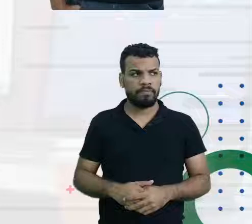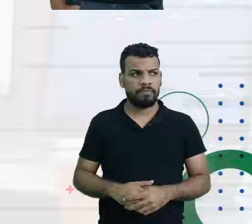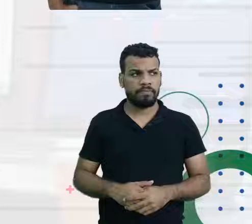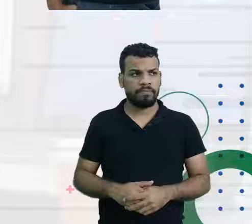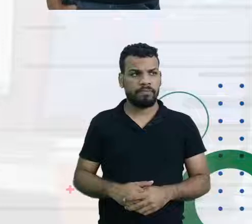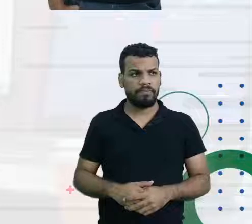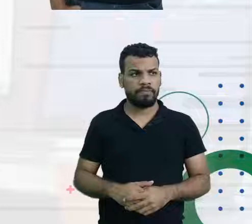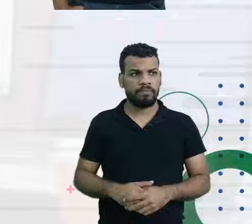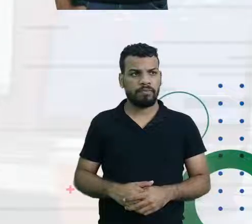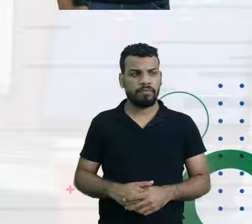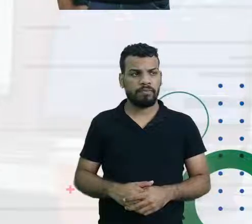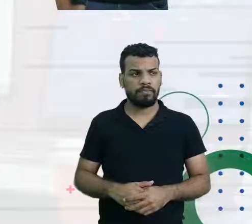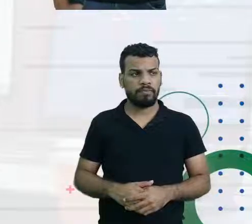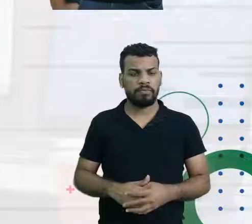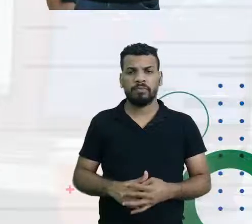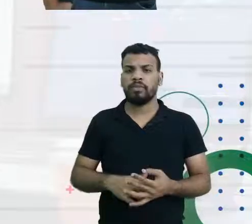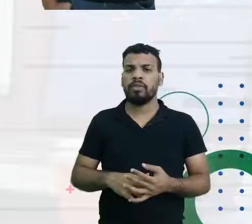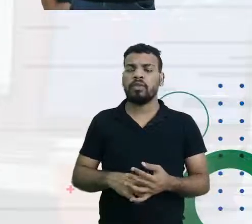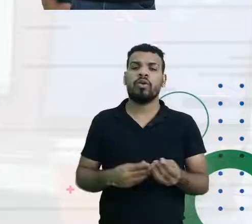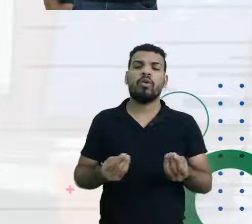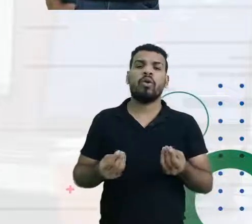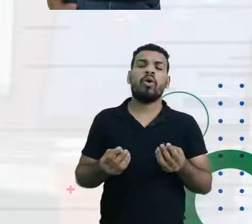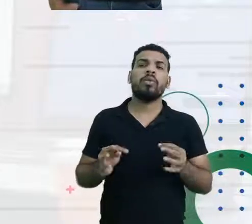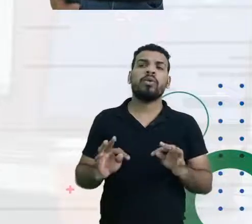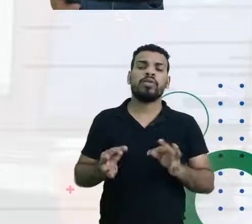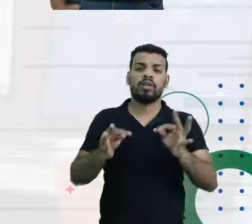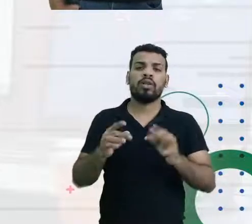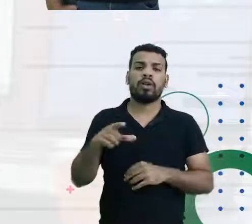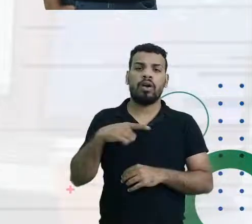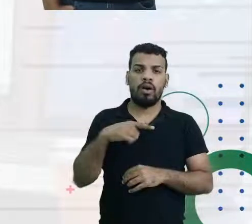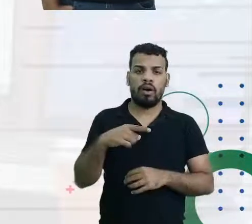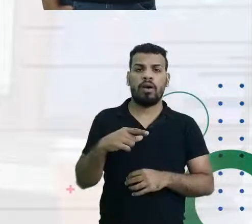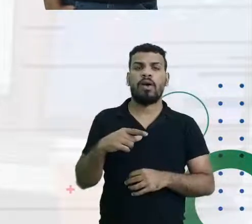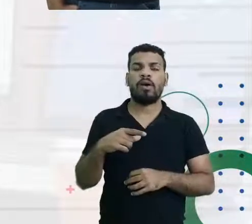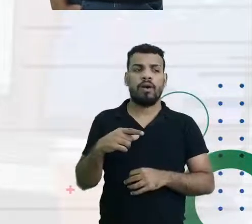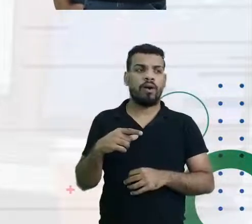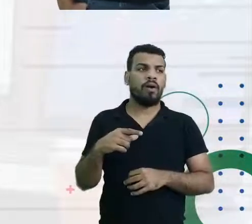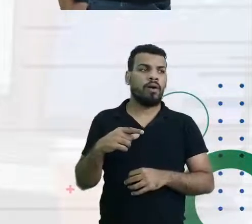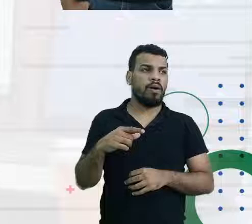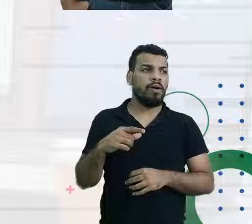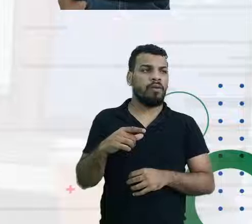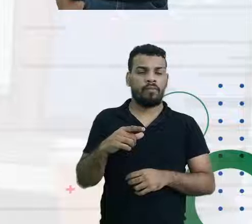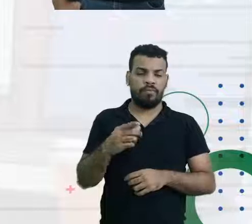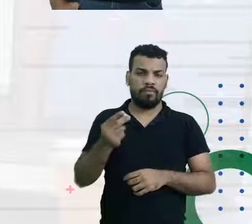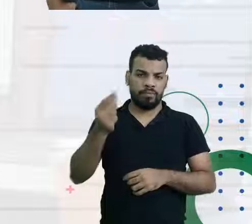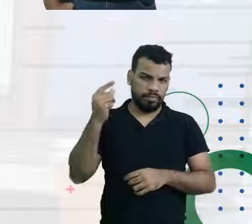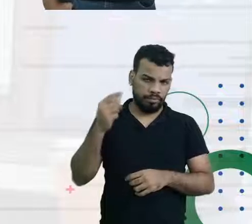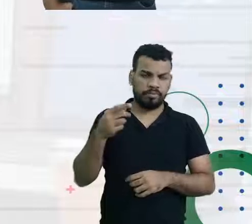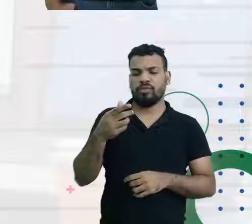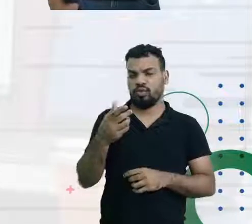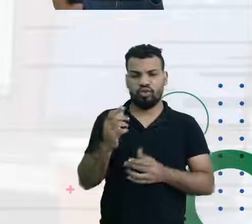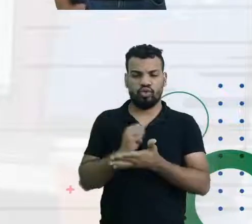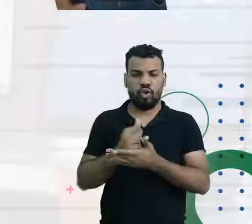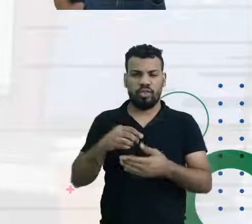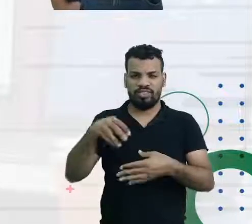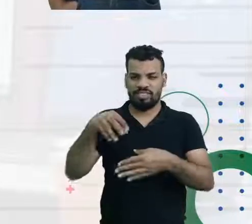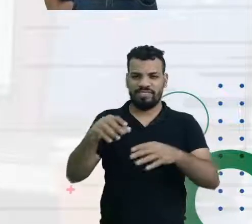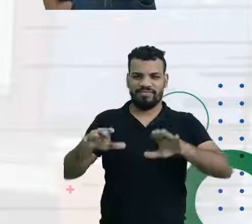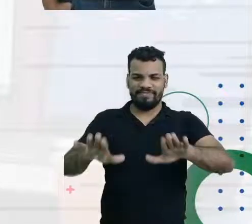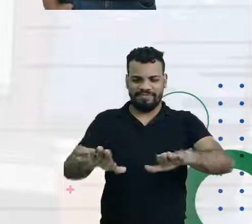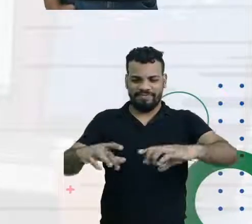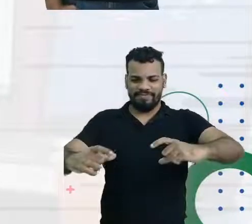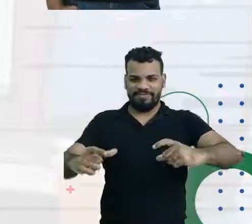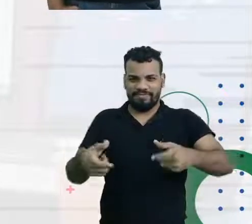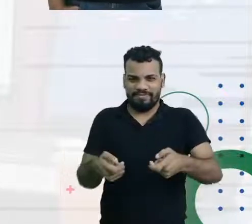que foi o que alavancou os jogos em pixel art no Atari, no Nintendo, no Mega Drive, né? E